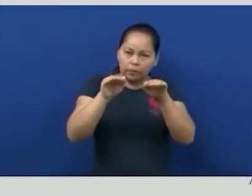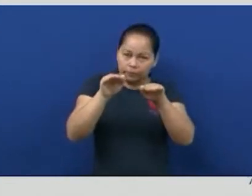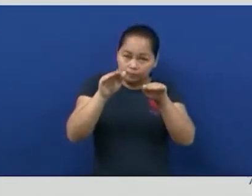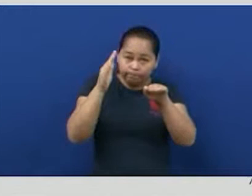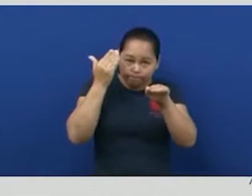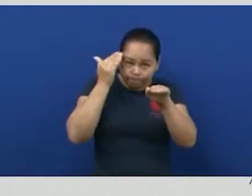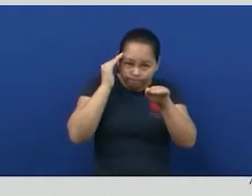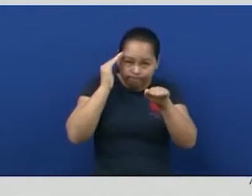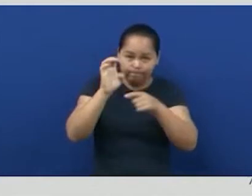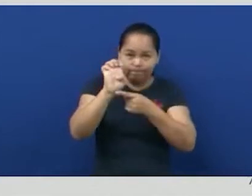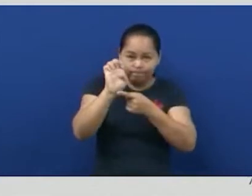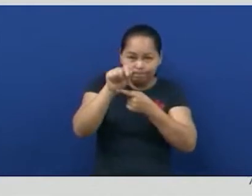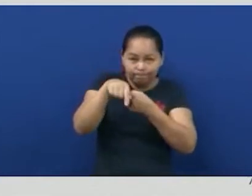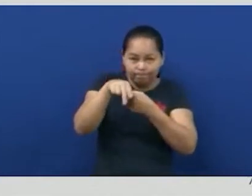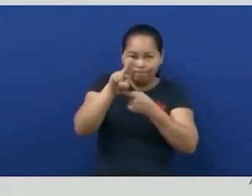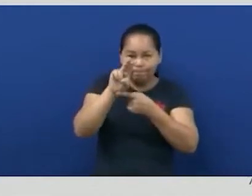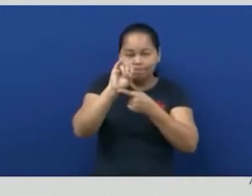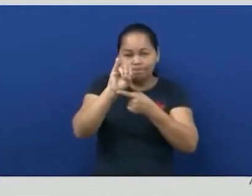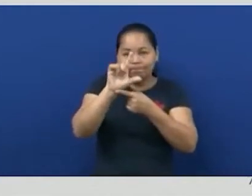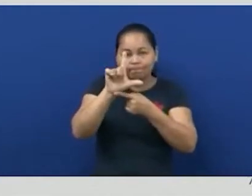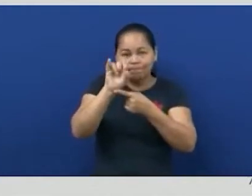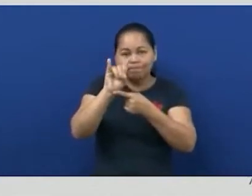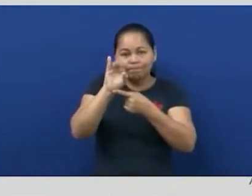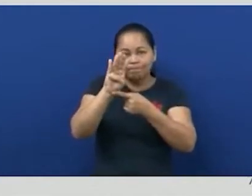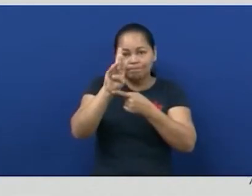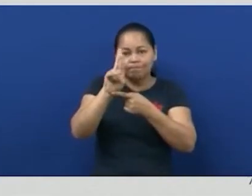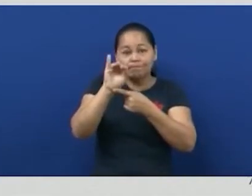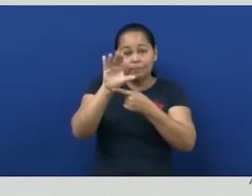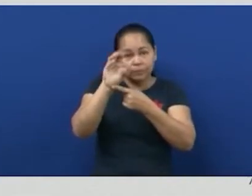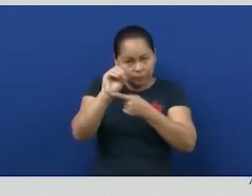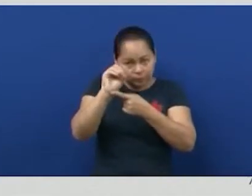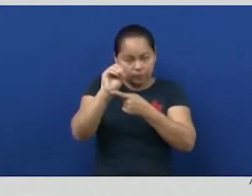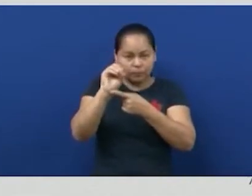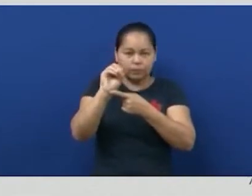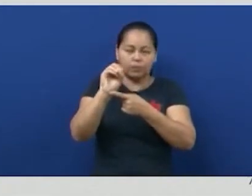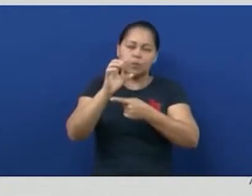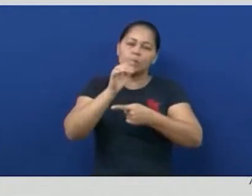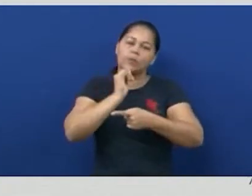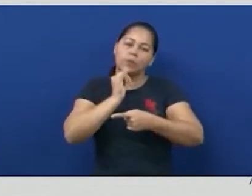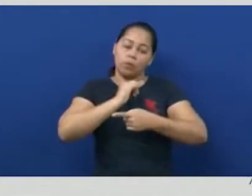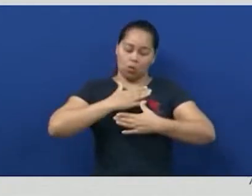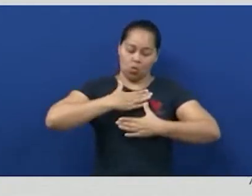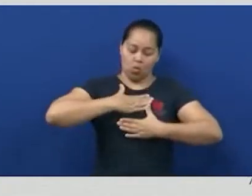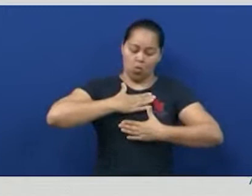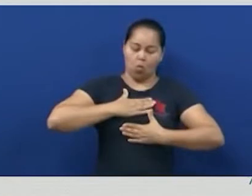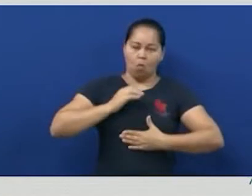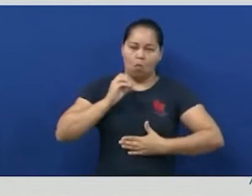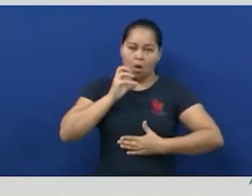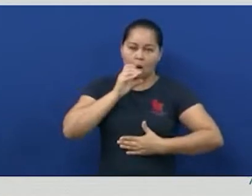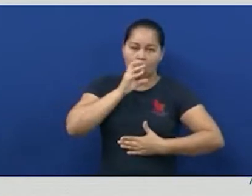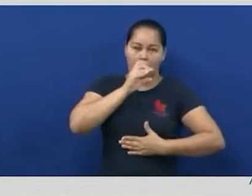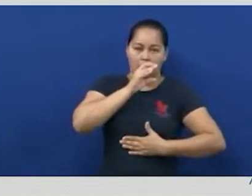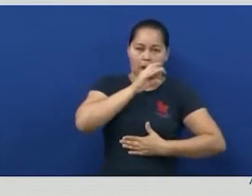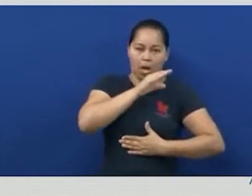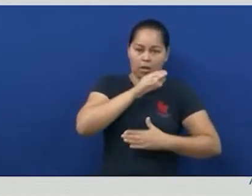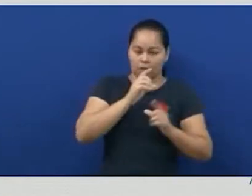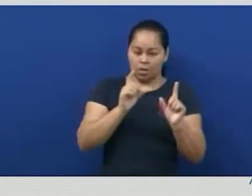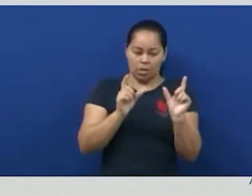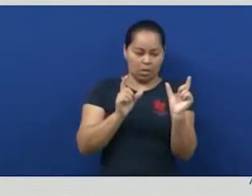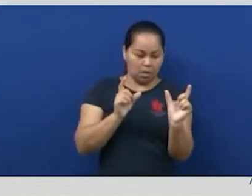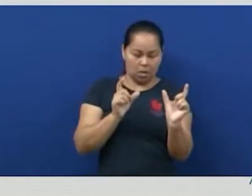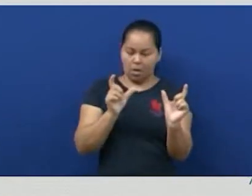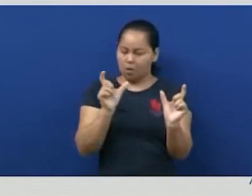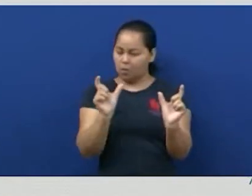aí um corpo quente, ou seja, a temperatura está elevada, e um